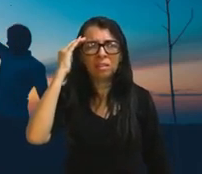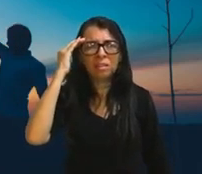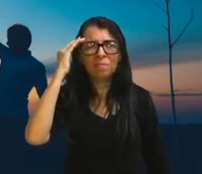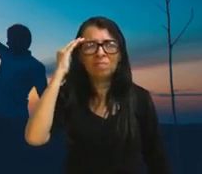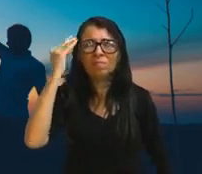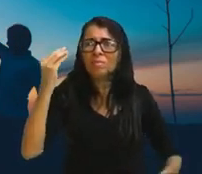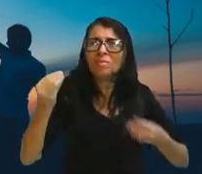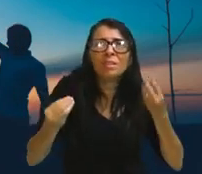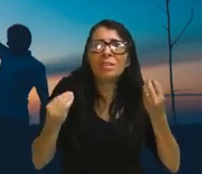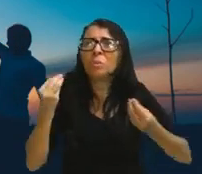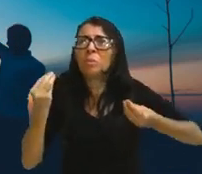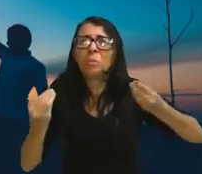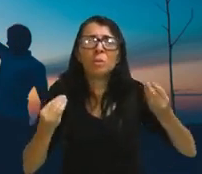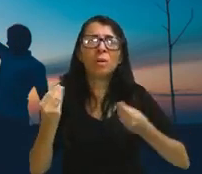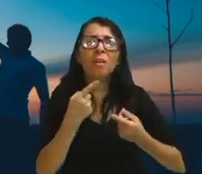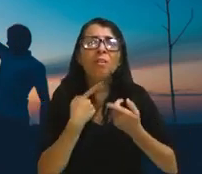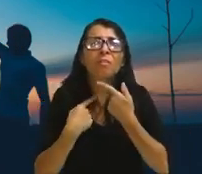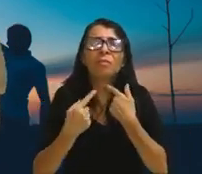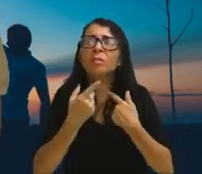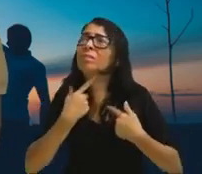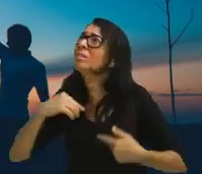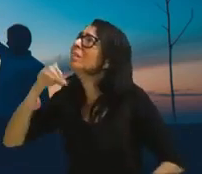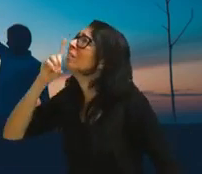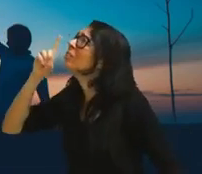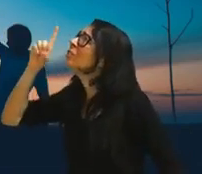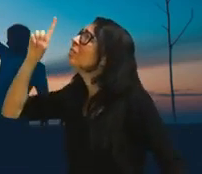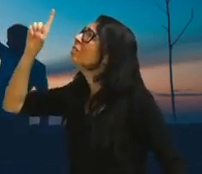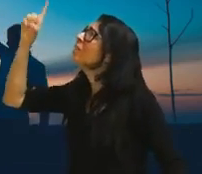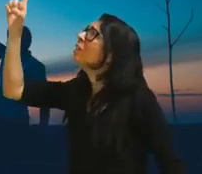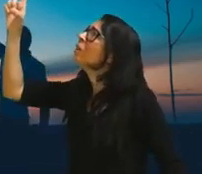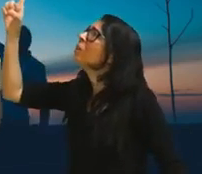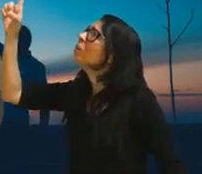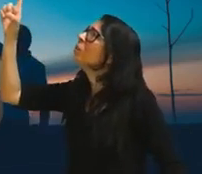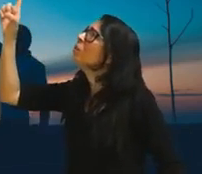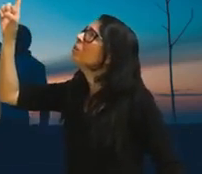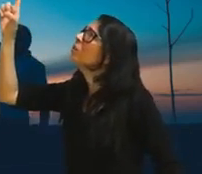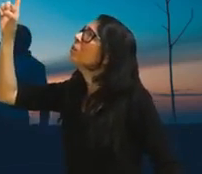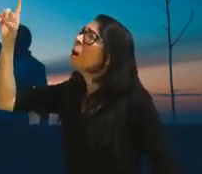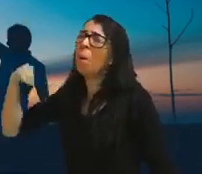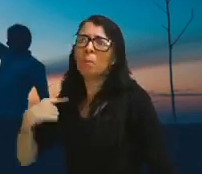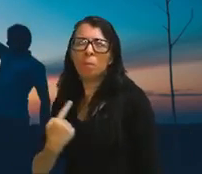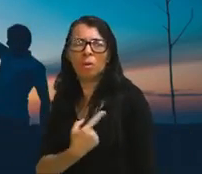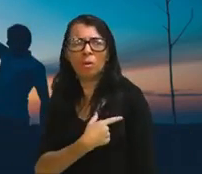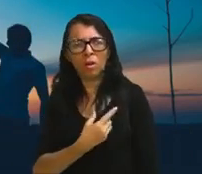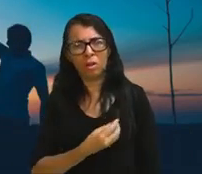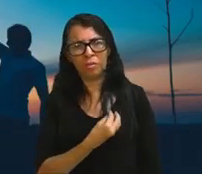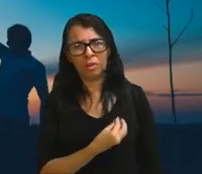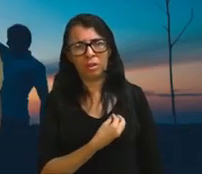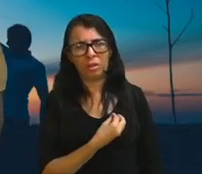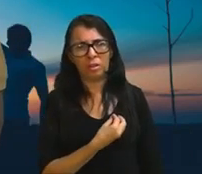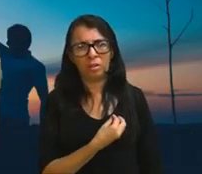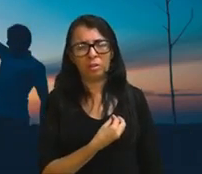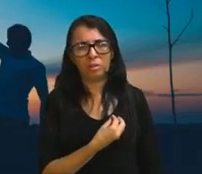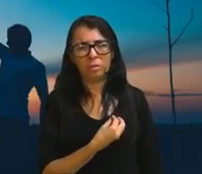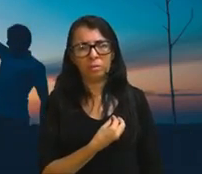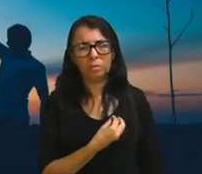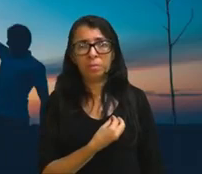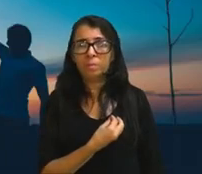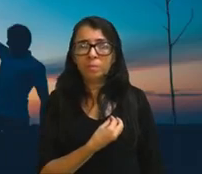intensidade a Deus. Vamos estar louvando, pedindo a Deus através da nossa palavra de louvor e gratidão.